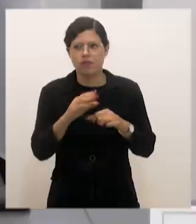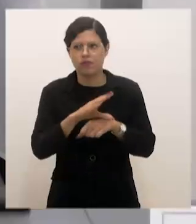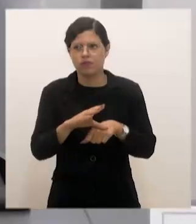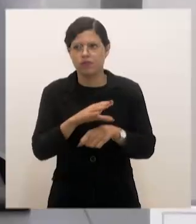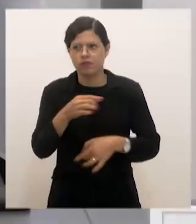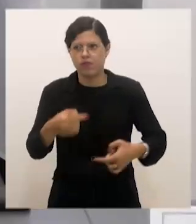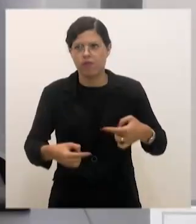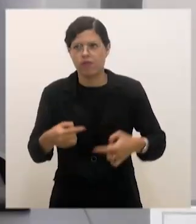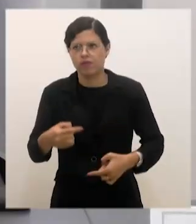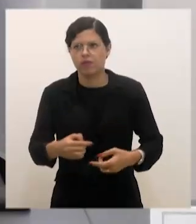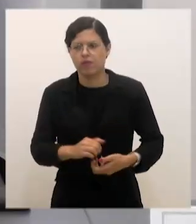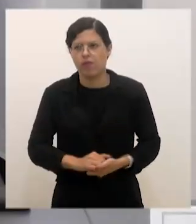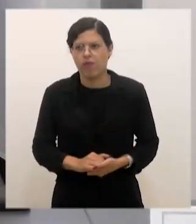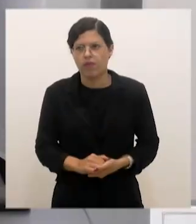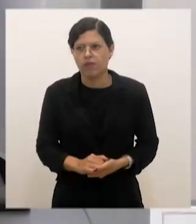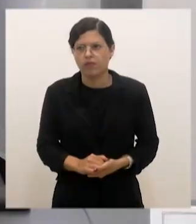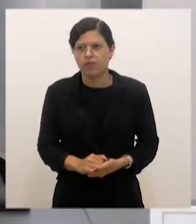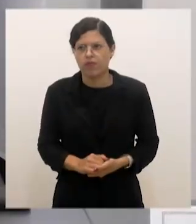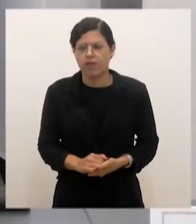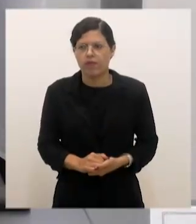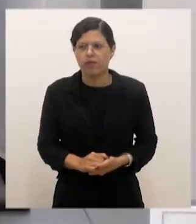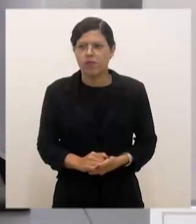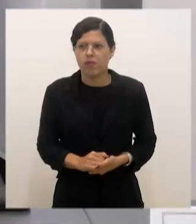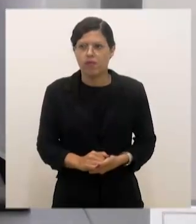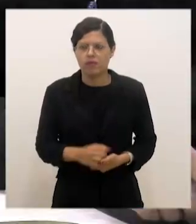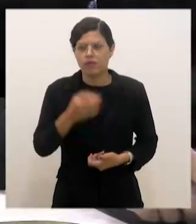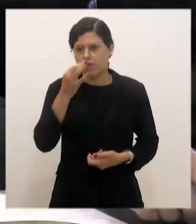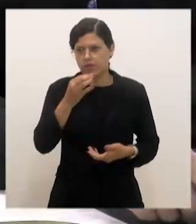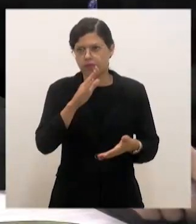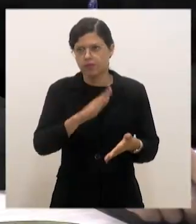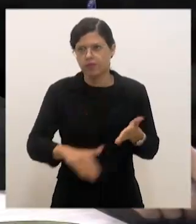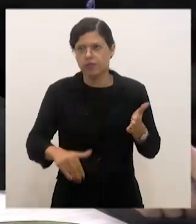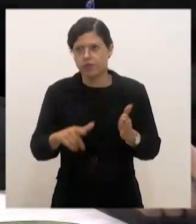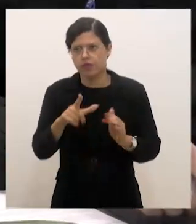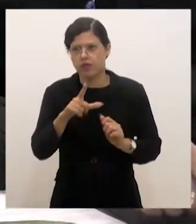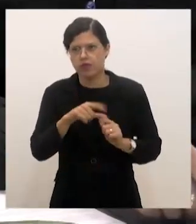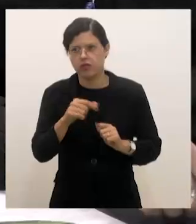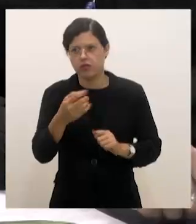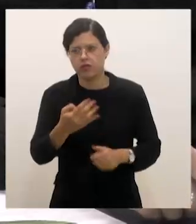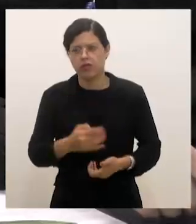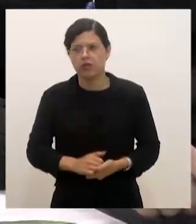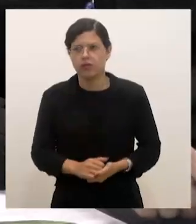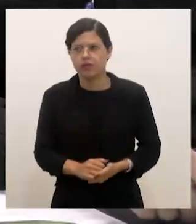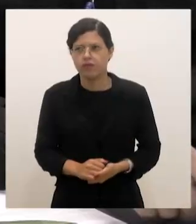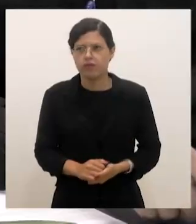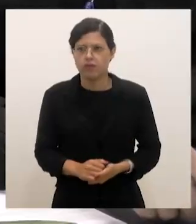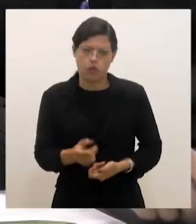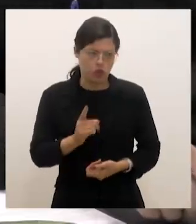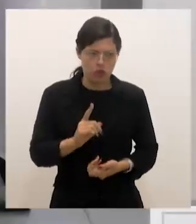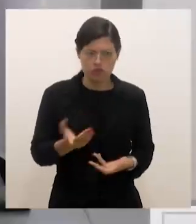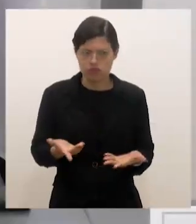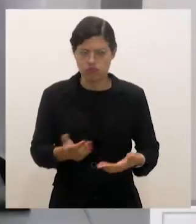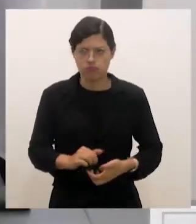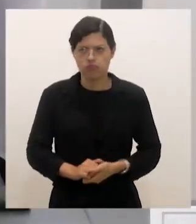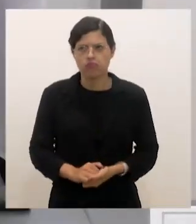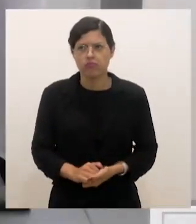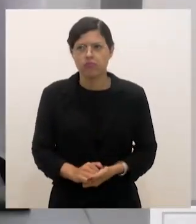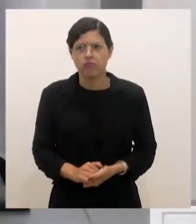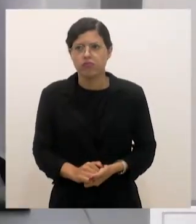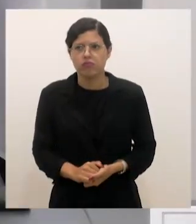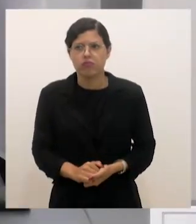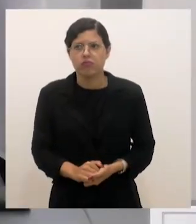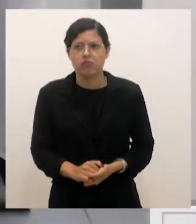Em discussão. Eu estava sugerindo isso, a exclusão do 4º, não? Veja Presidente. lá. Ou não? É dotação